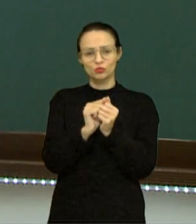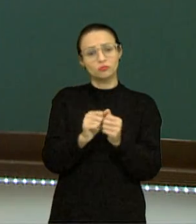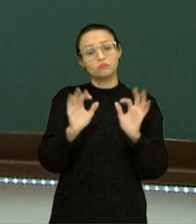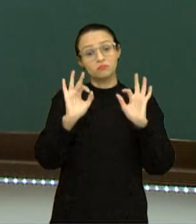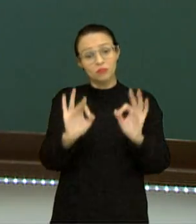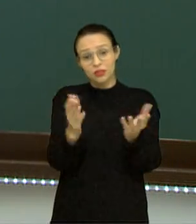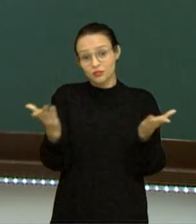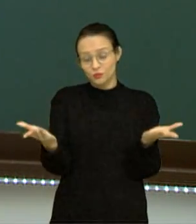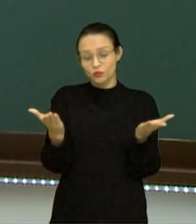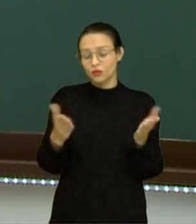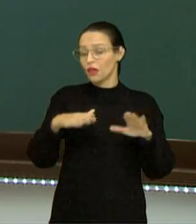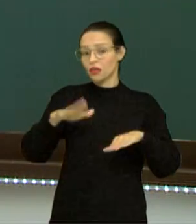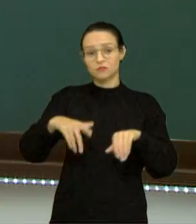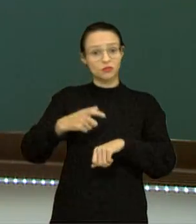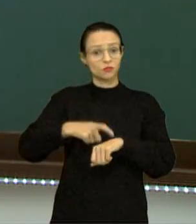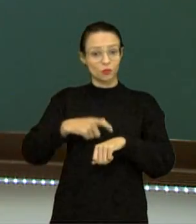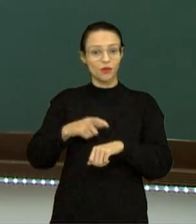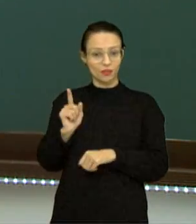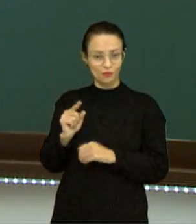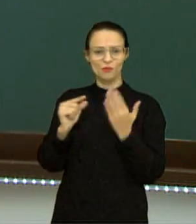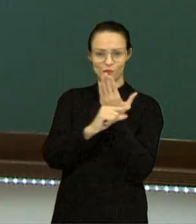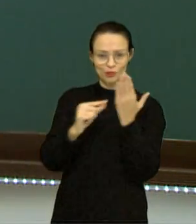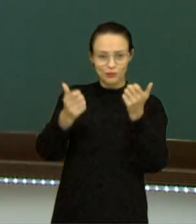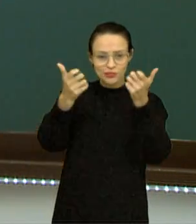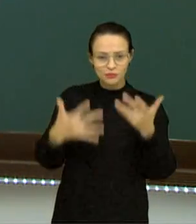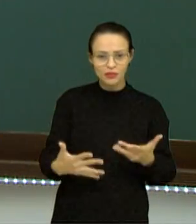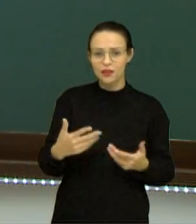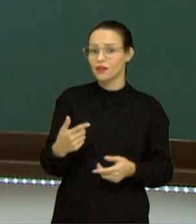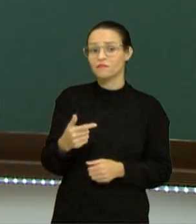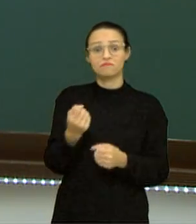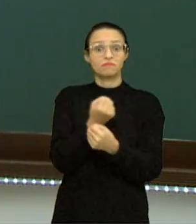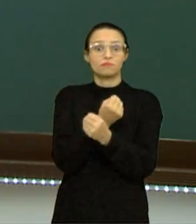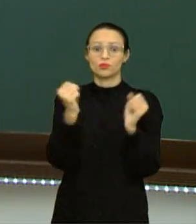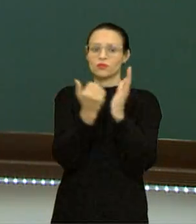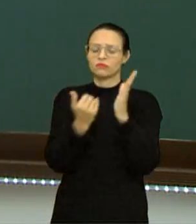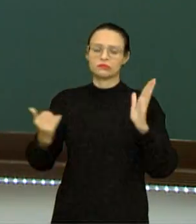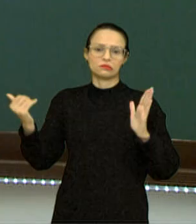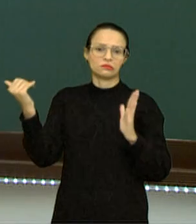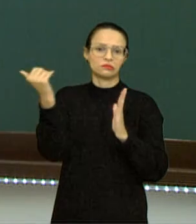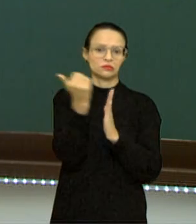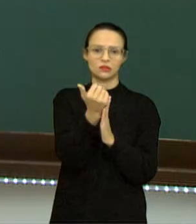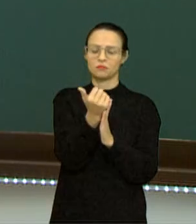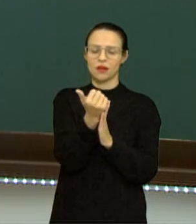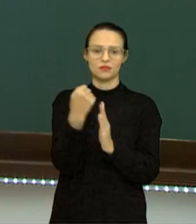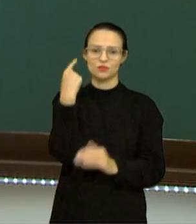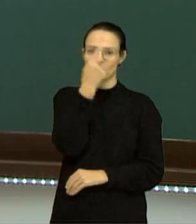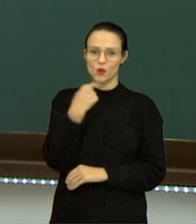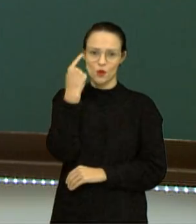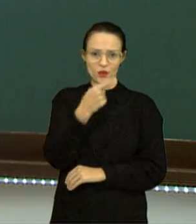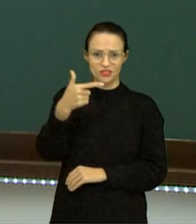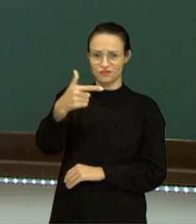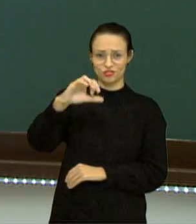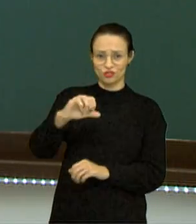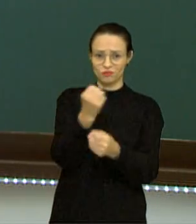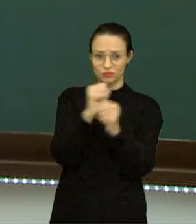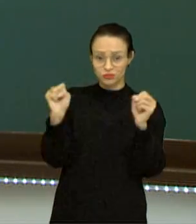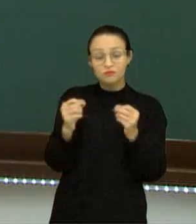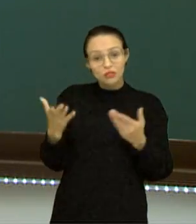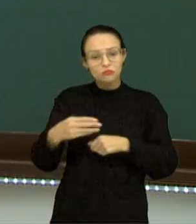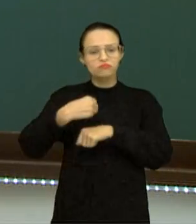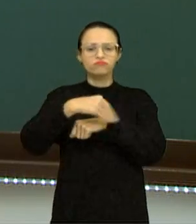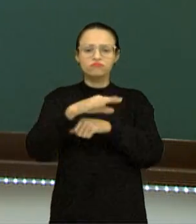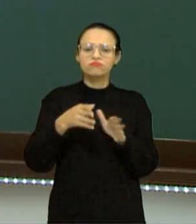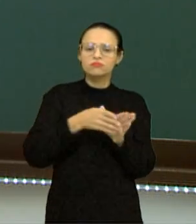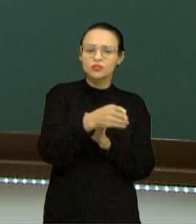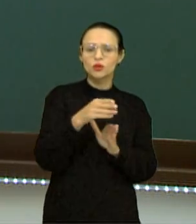Realmente, em determinado momento, ele assume que as horas ultrapassam as horas de um dia. Então, ele sugere que para